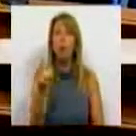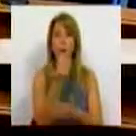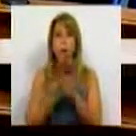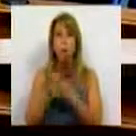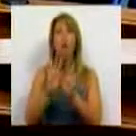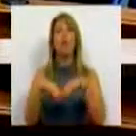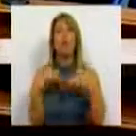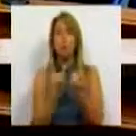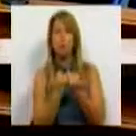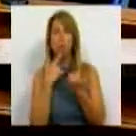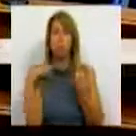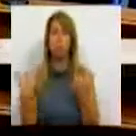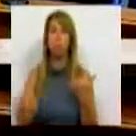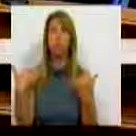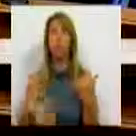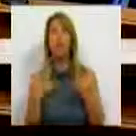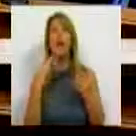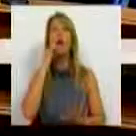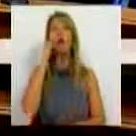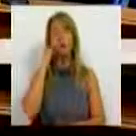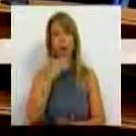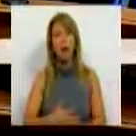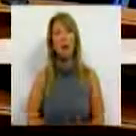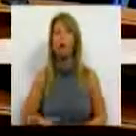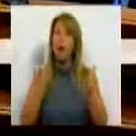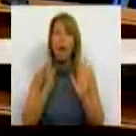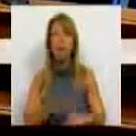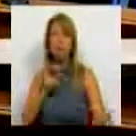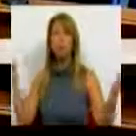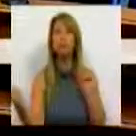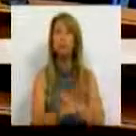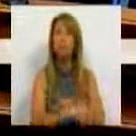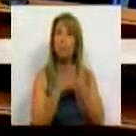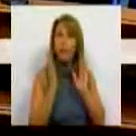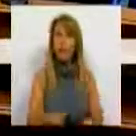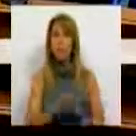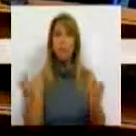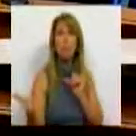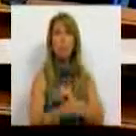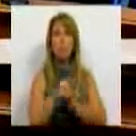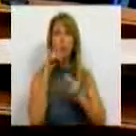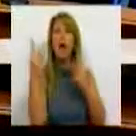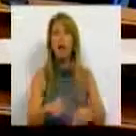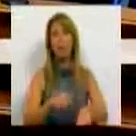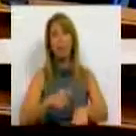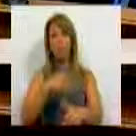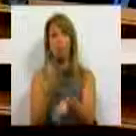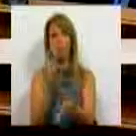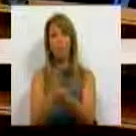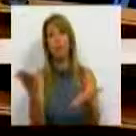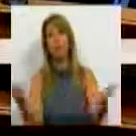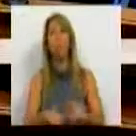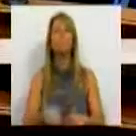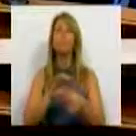económica muitíssimo complicada e grave e é preciso virar a página. Virar a página da austeridade significa também